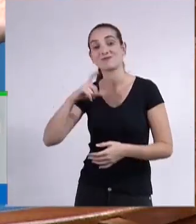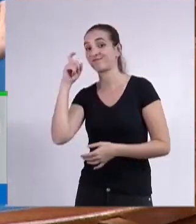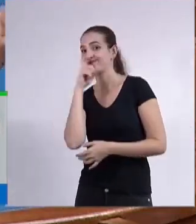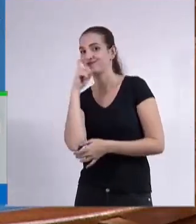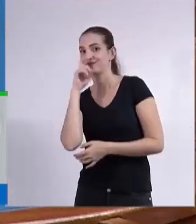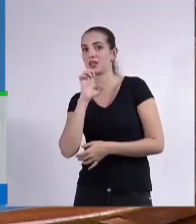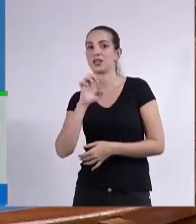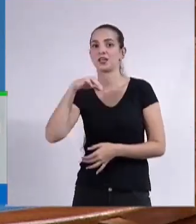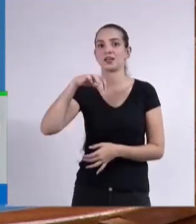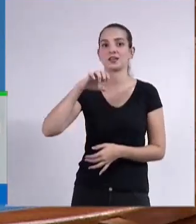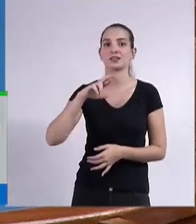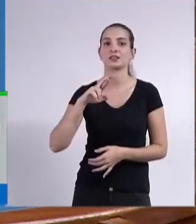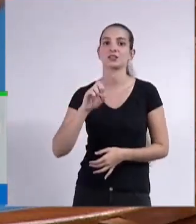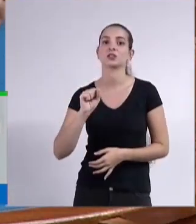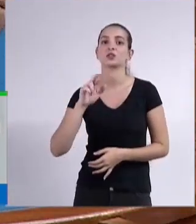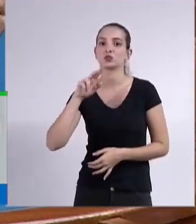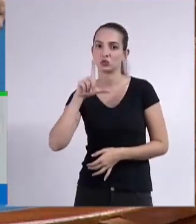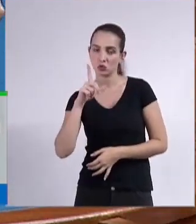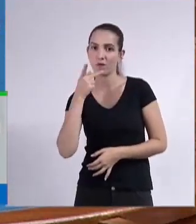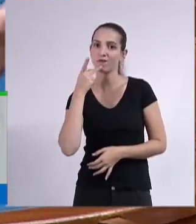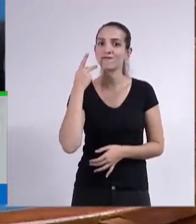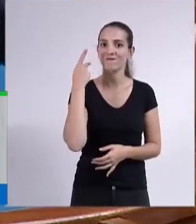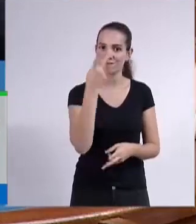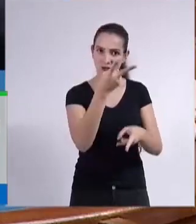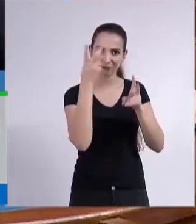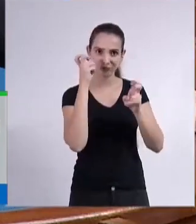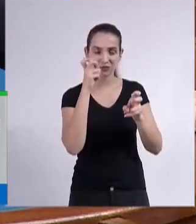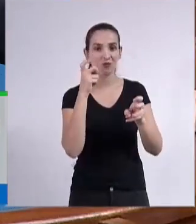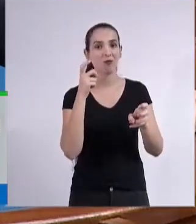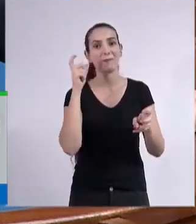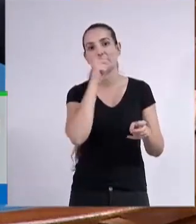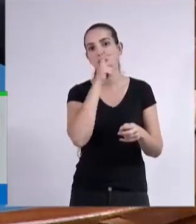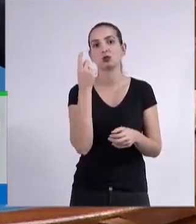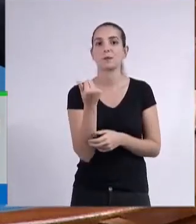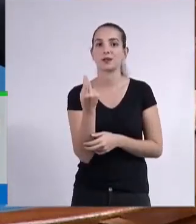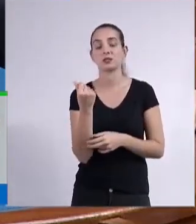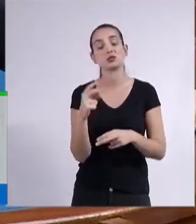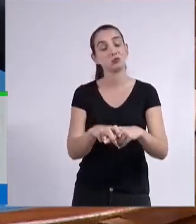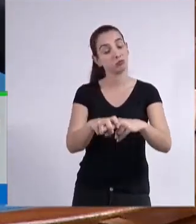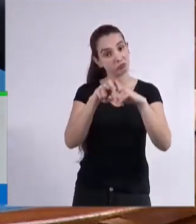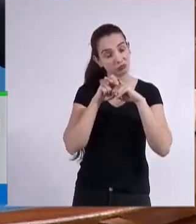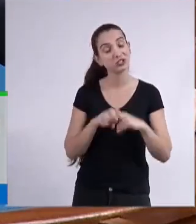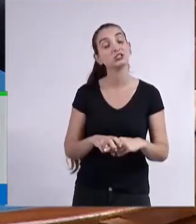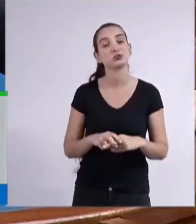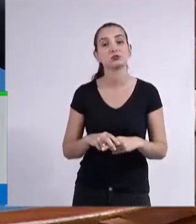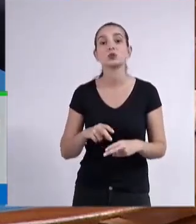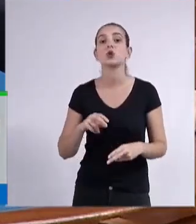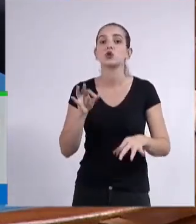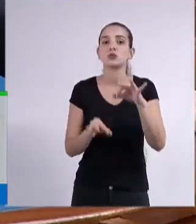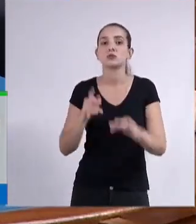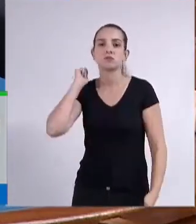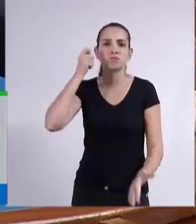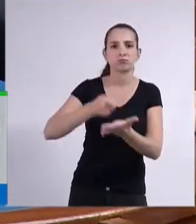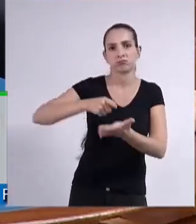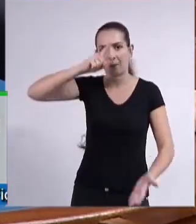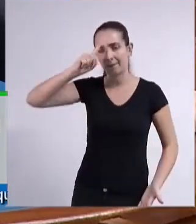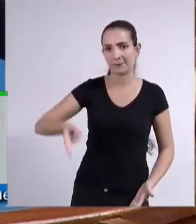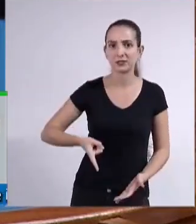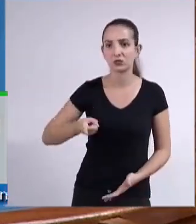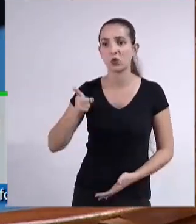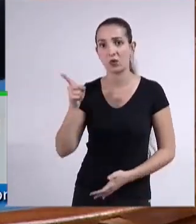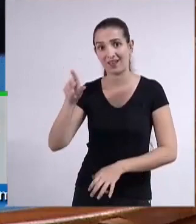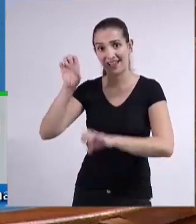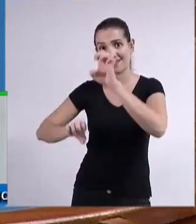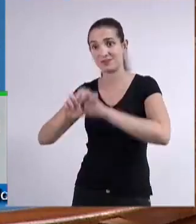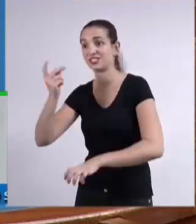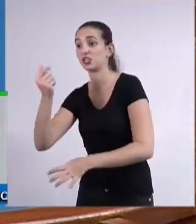Enersul, verificou-se uma grande diferença e, por essa razão, foi obrigada a devolver aos consumidores